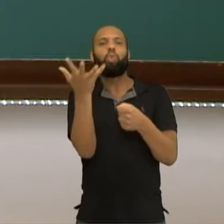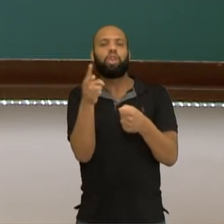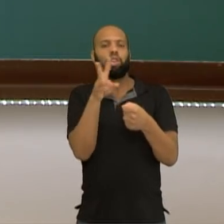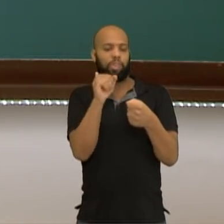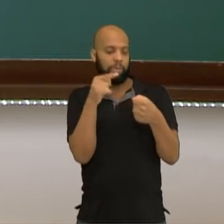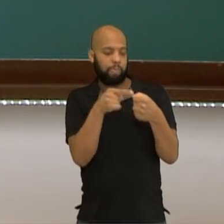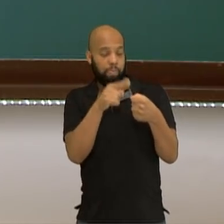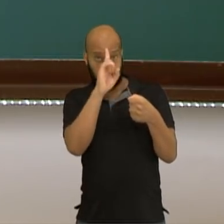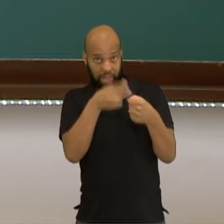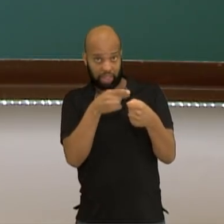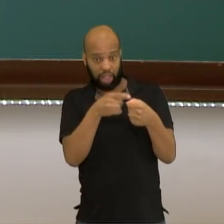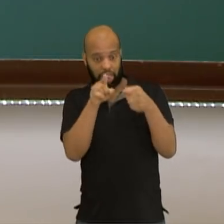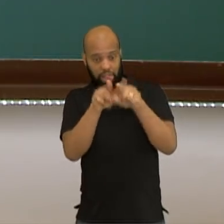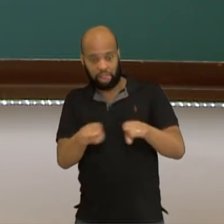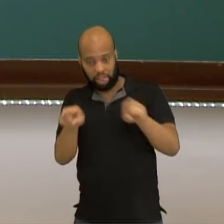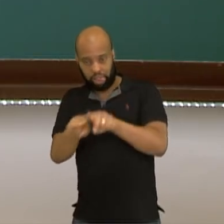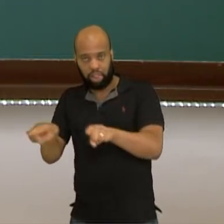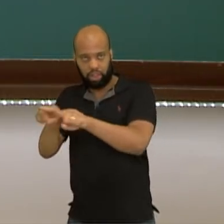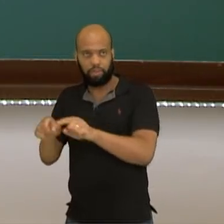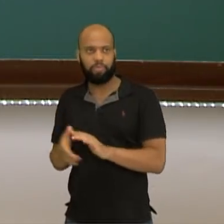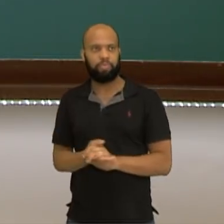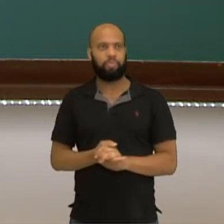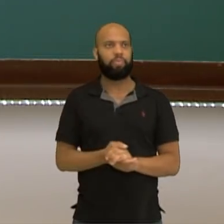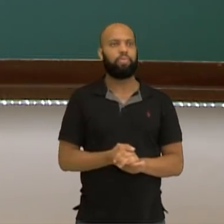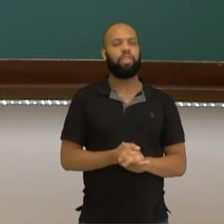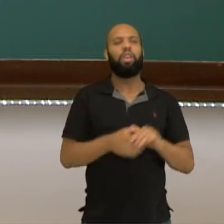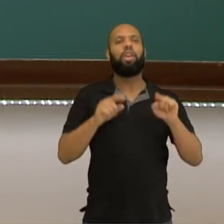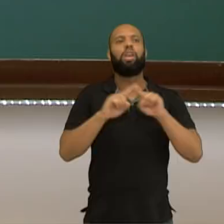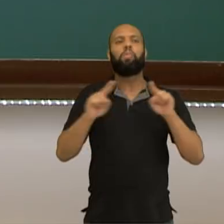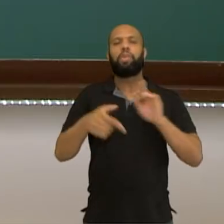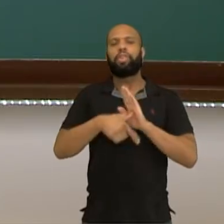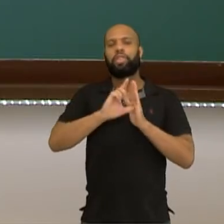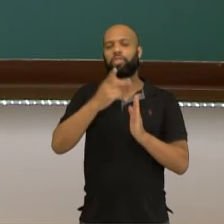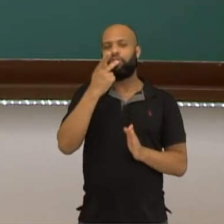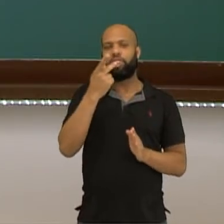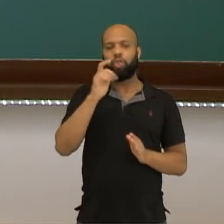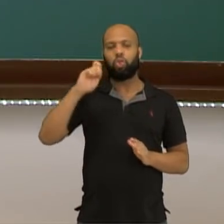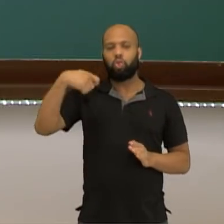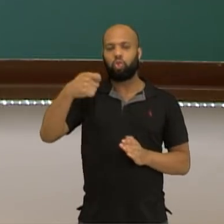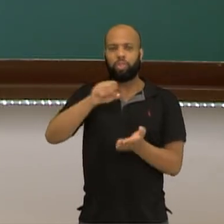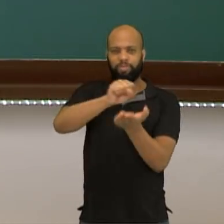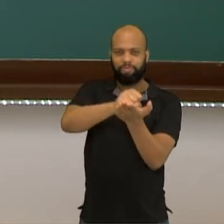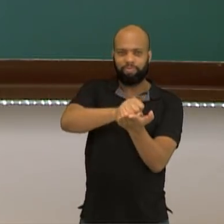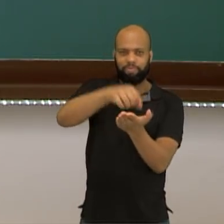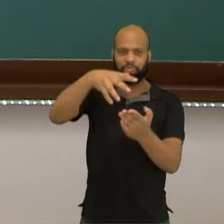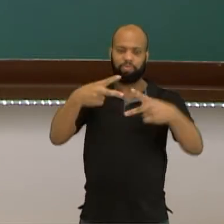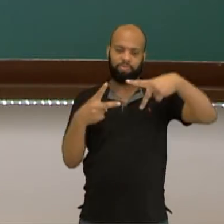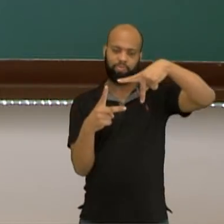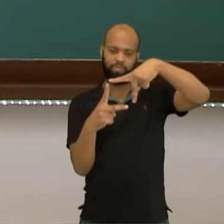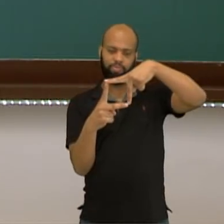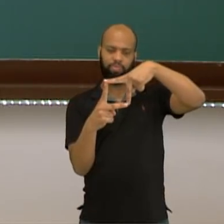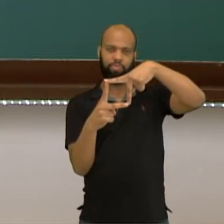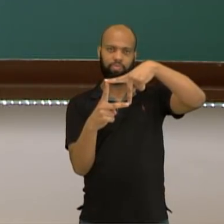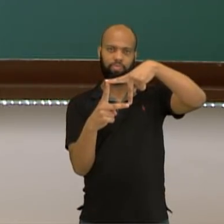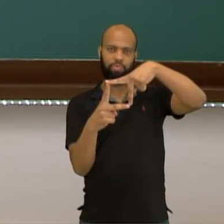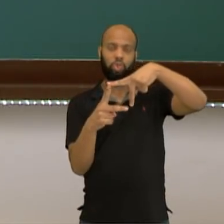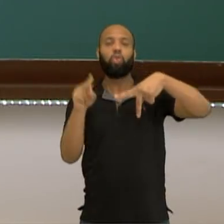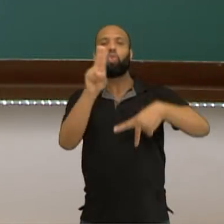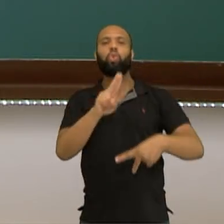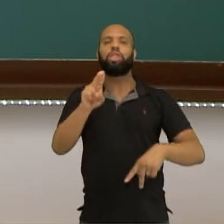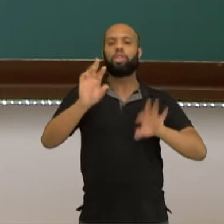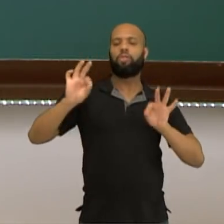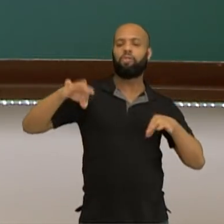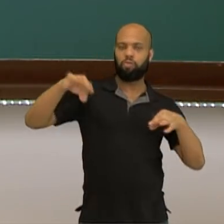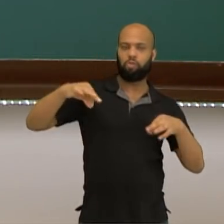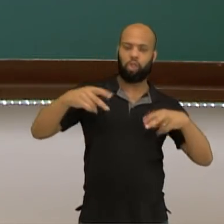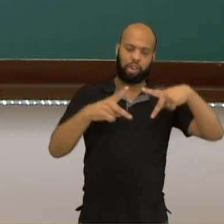repetir, certo? Mas a gente estava falando de quadrados, não estava? Usando uma folha